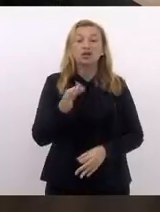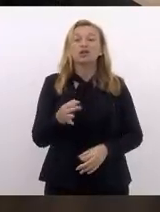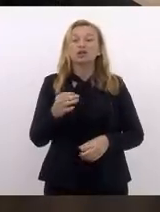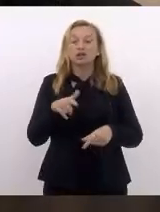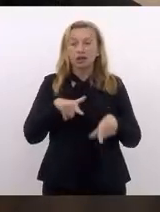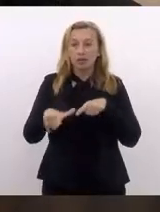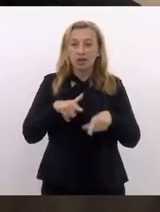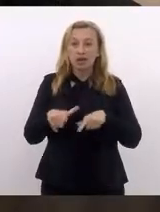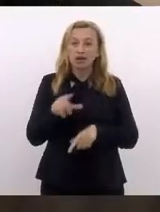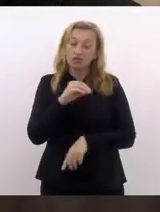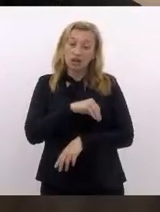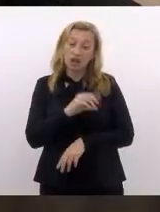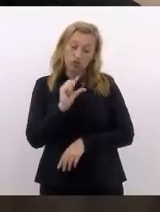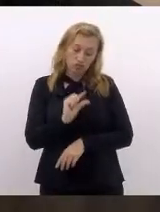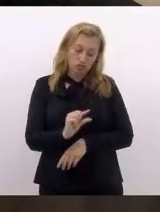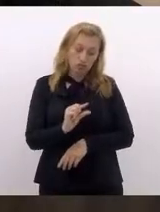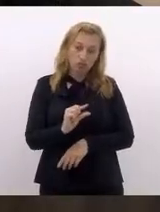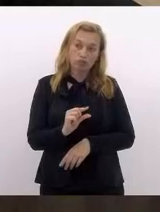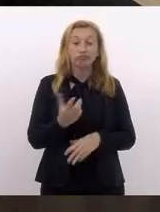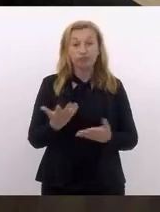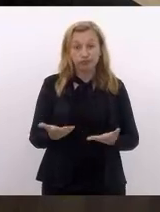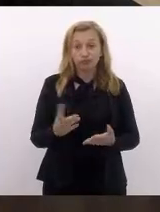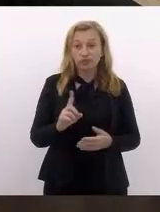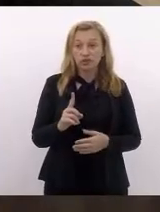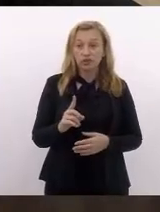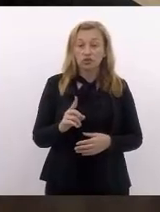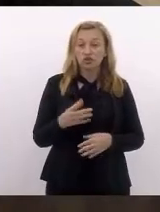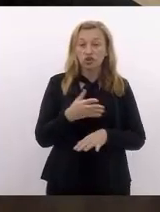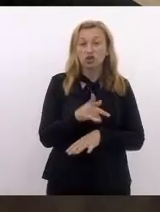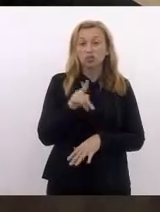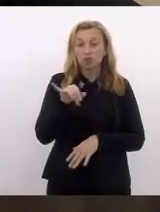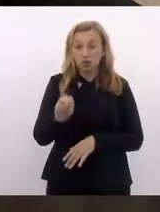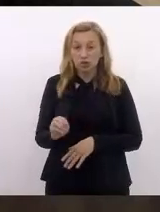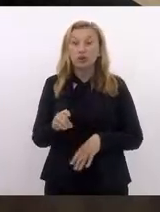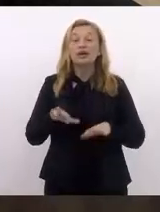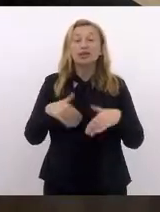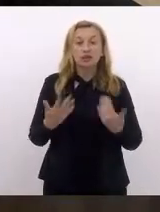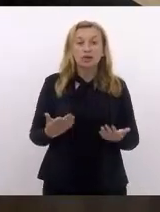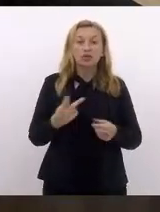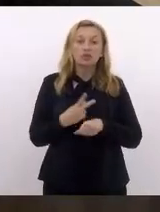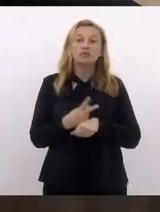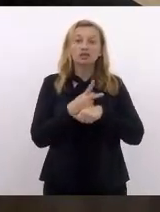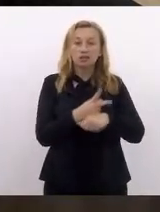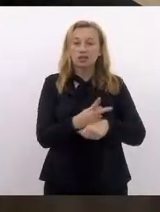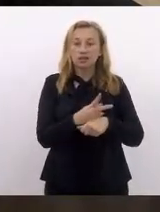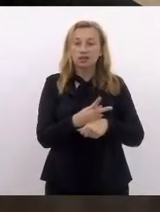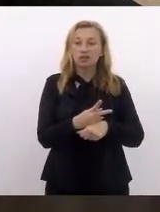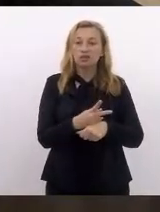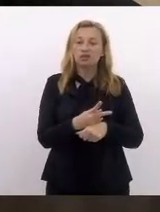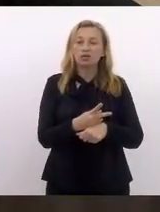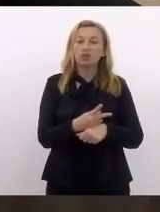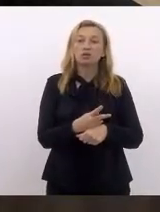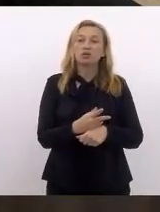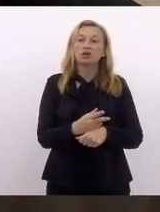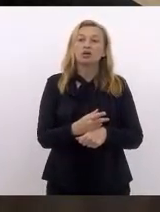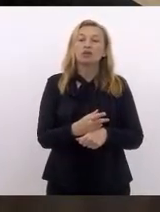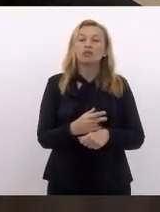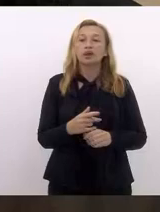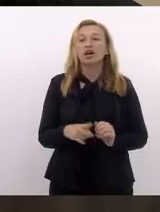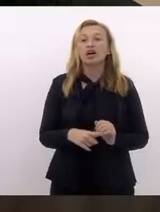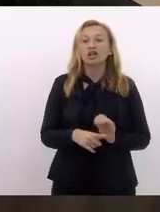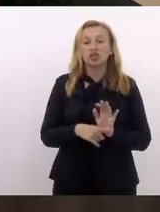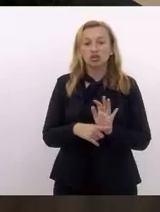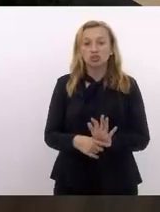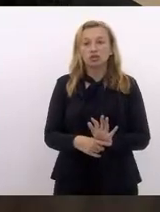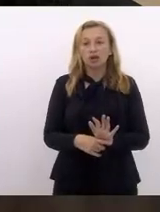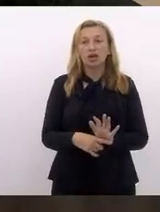trabalhar do mundo com salários baixos inclusive em um chegamos ao pisos Então esse abono ele vem de alguma forma para Nesse